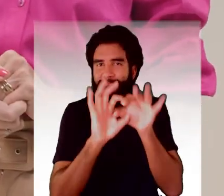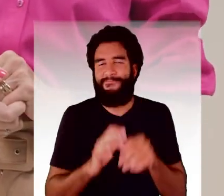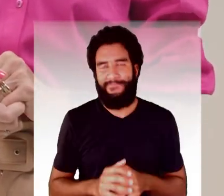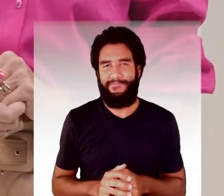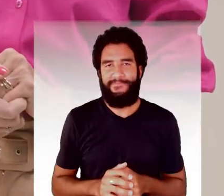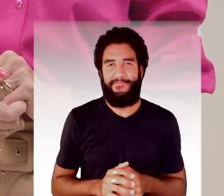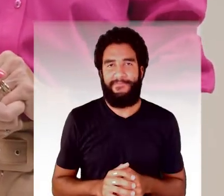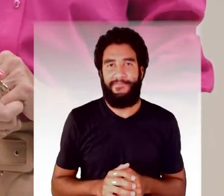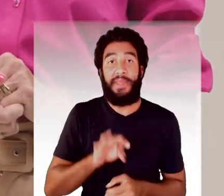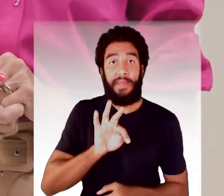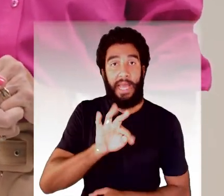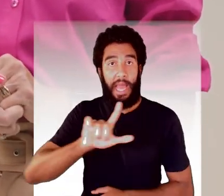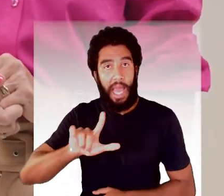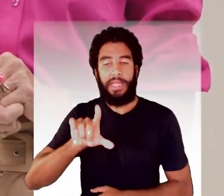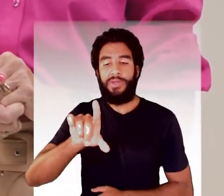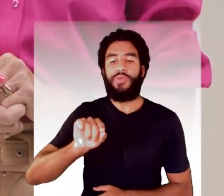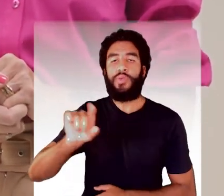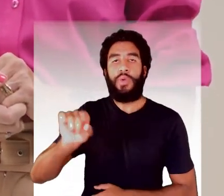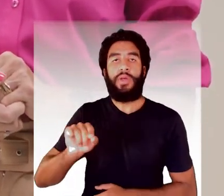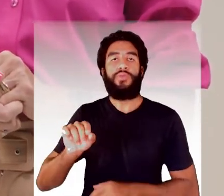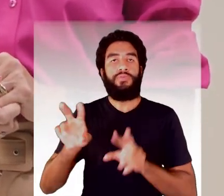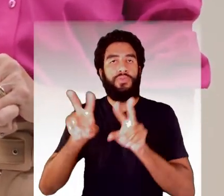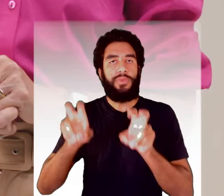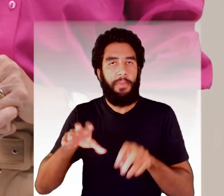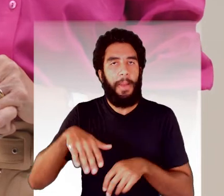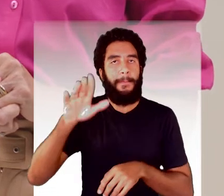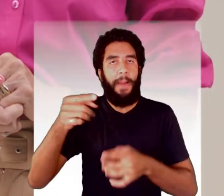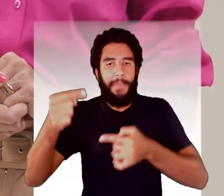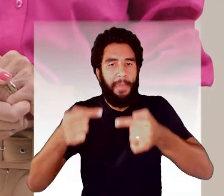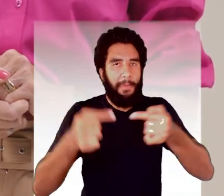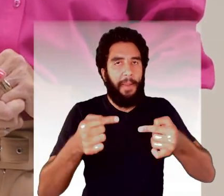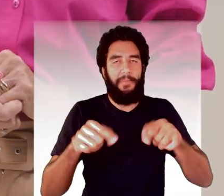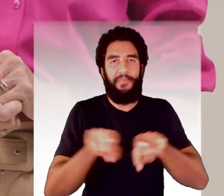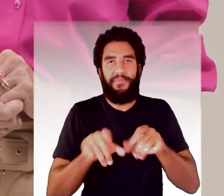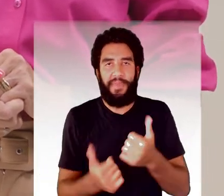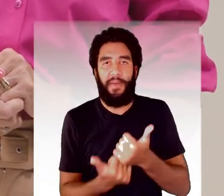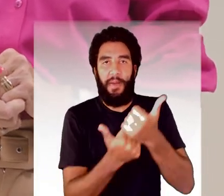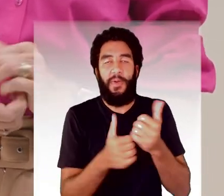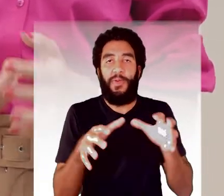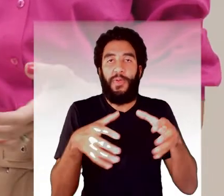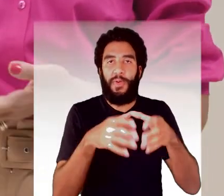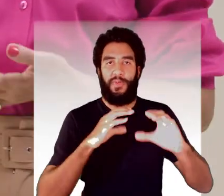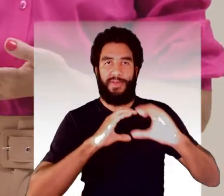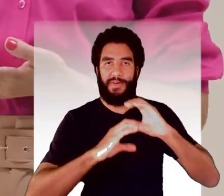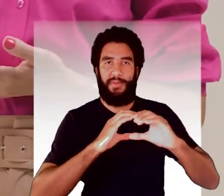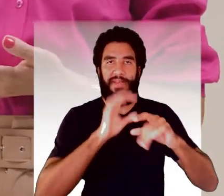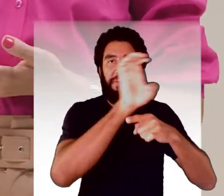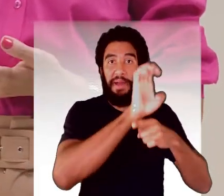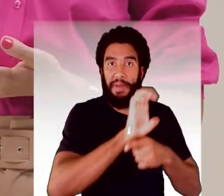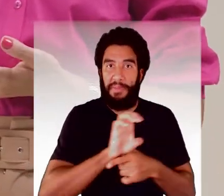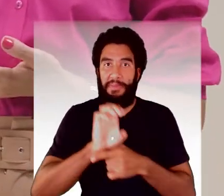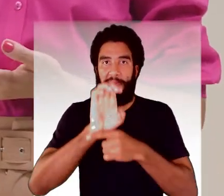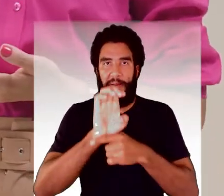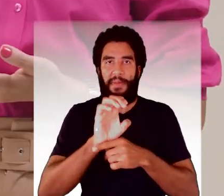mais próxima e efetiva. O Trabalho Legal elegeu os assuntos mais comentados nas redes sociais no último mês e contou com o apoio das